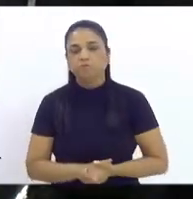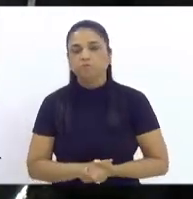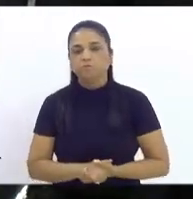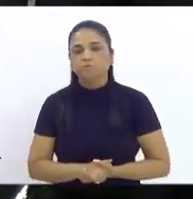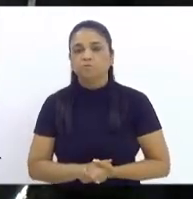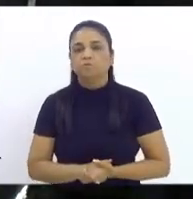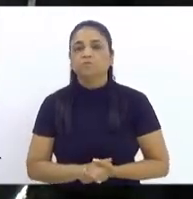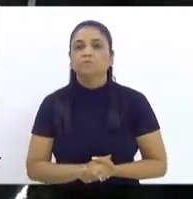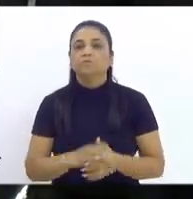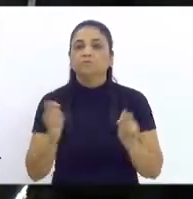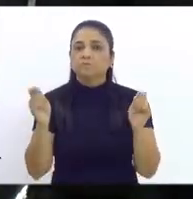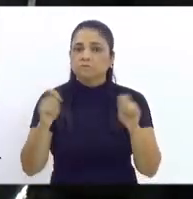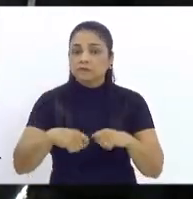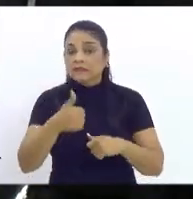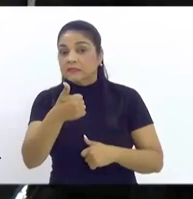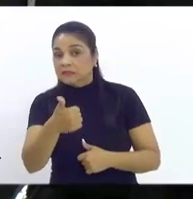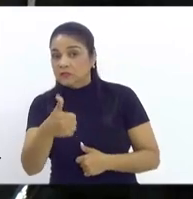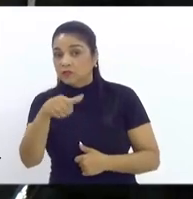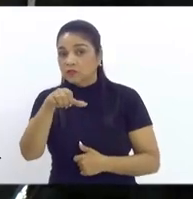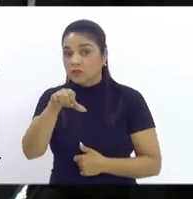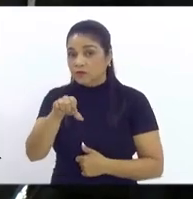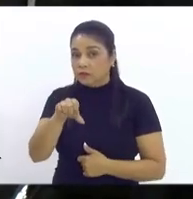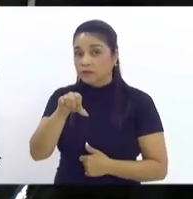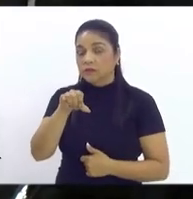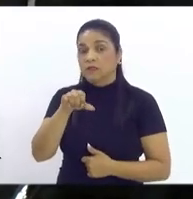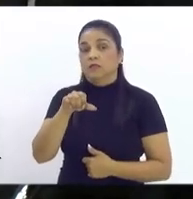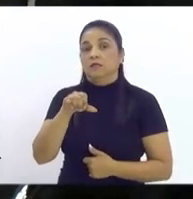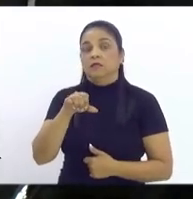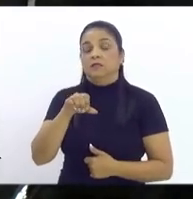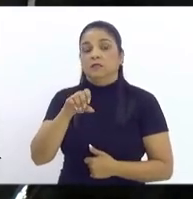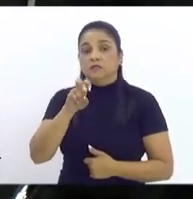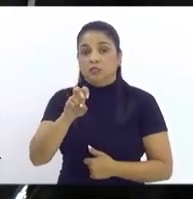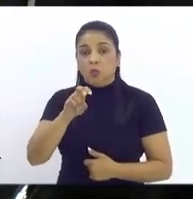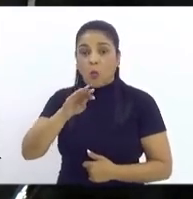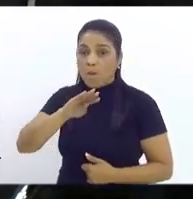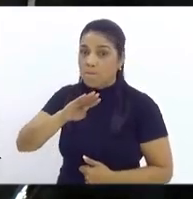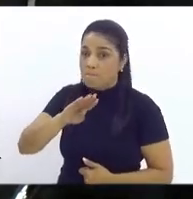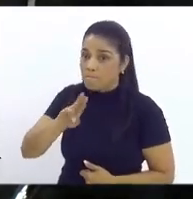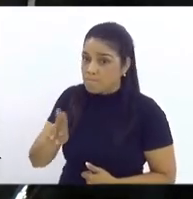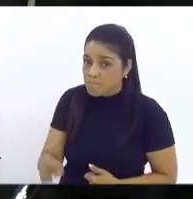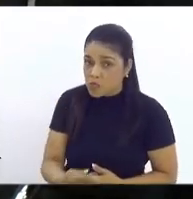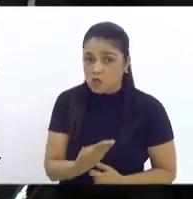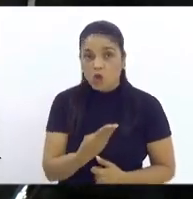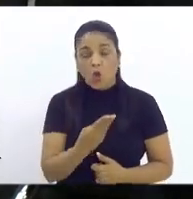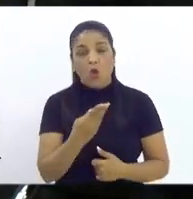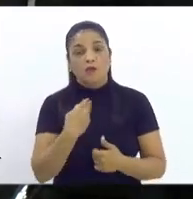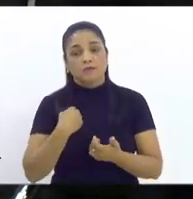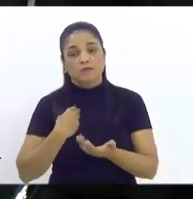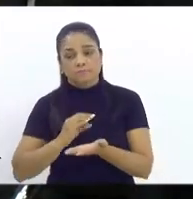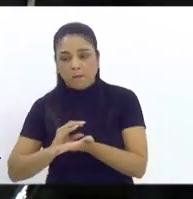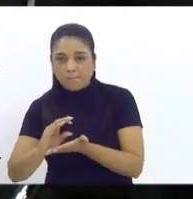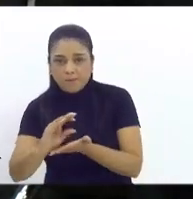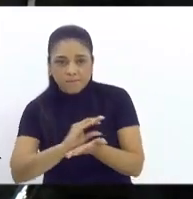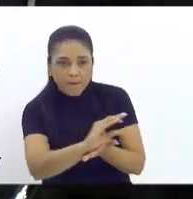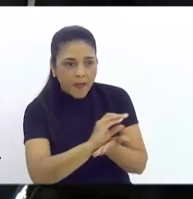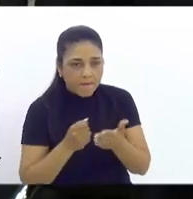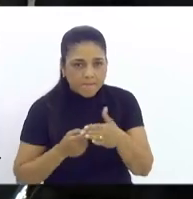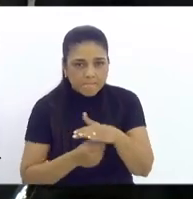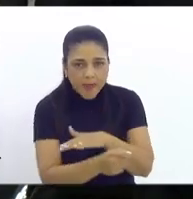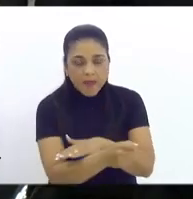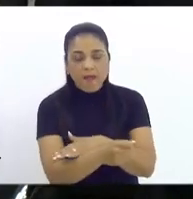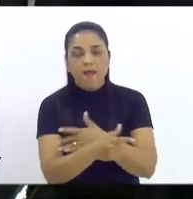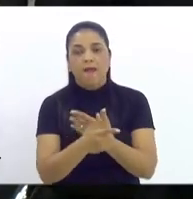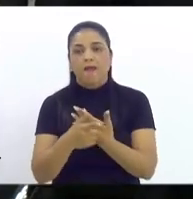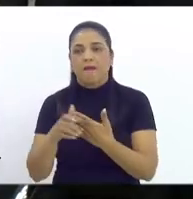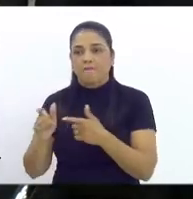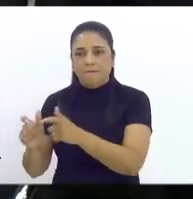São previstos aí mais de 195 milhões em investimentos para atendimento dessa rede, somente em ramais,